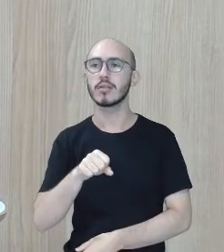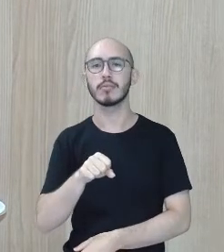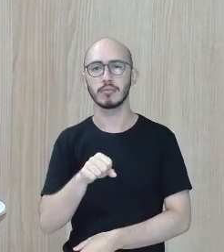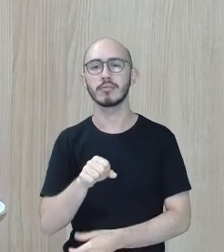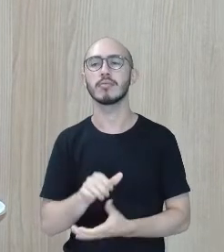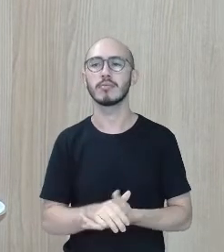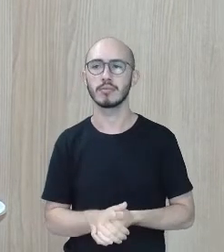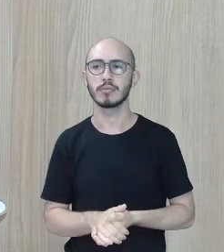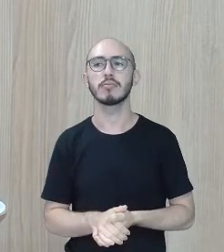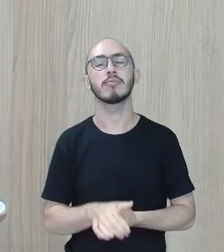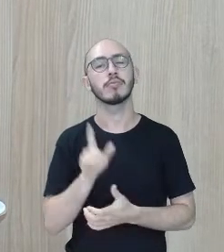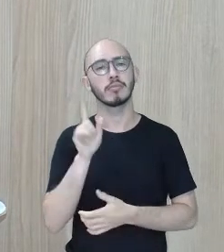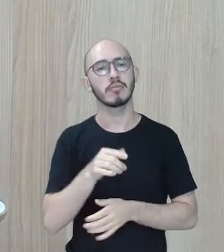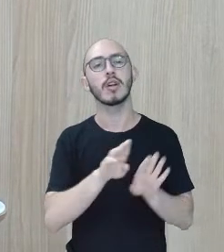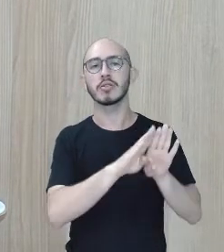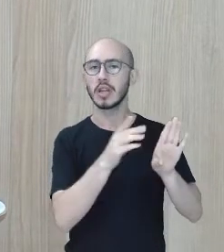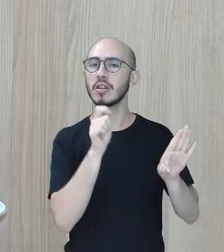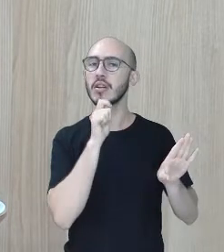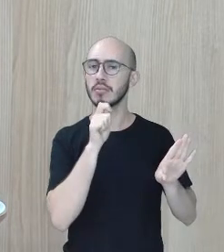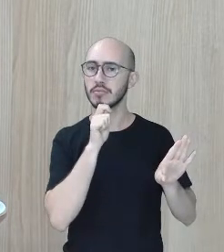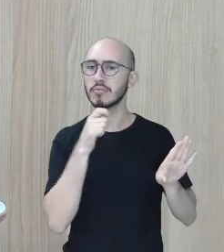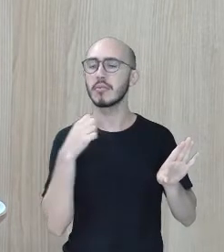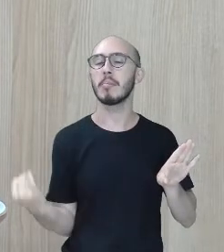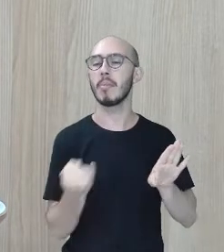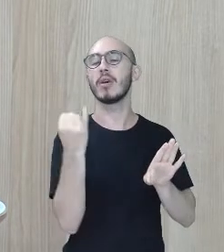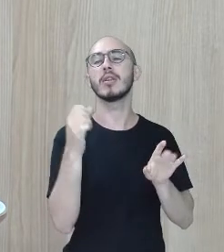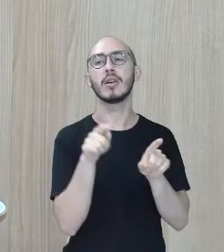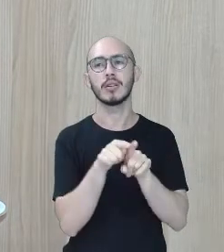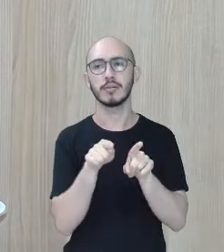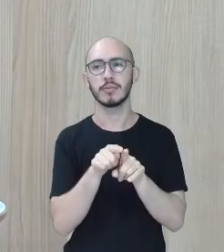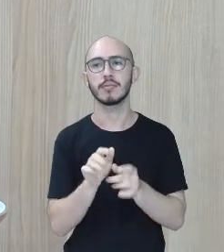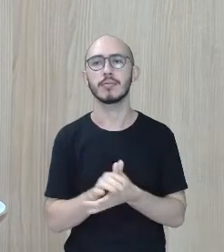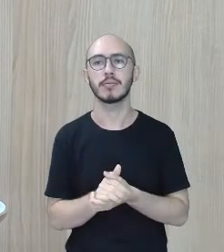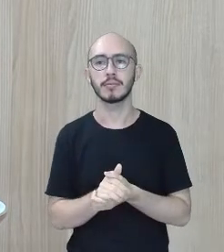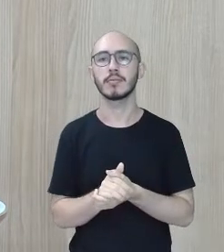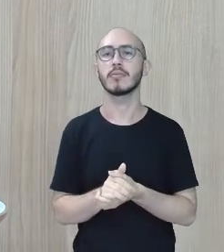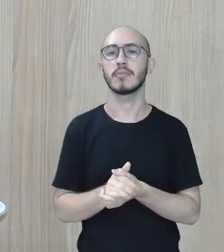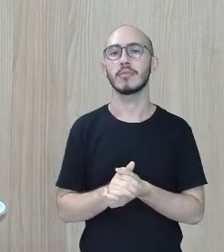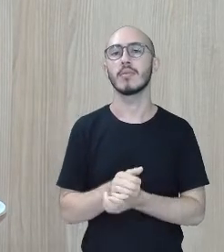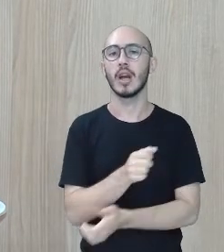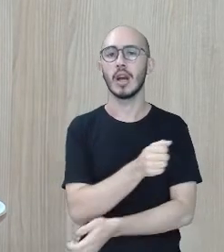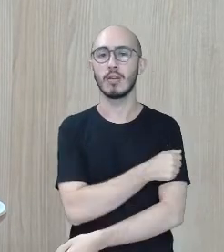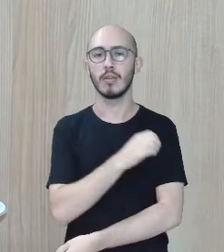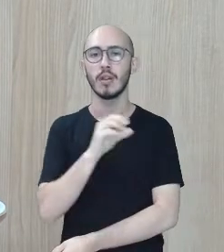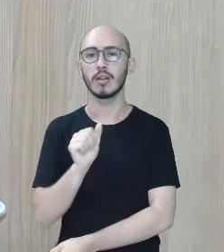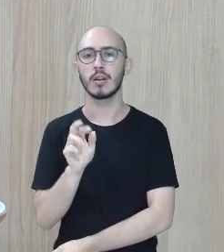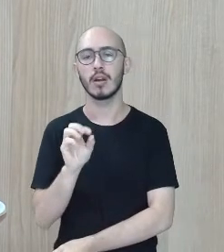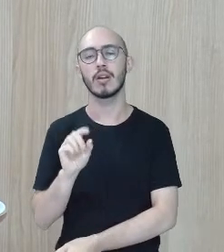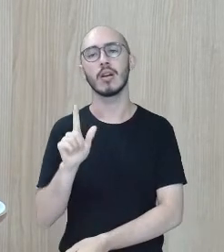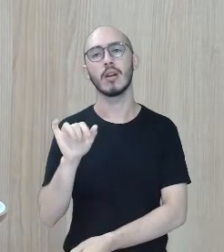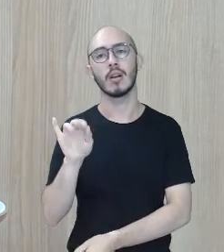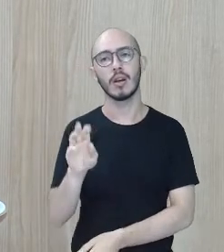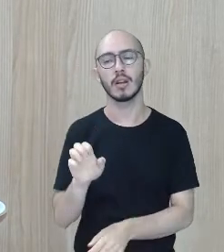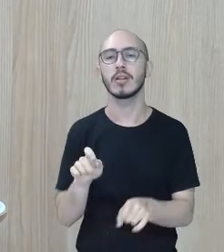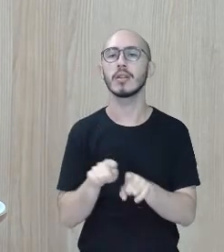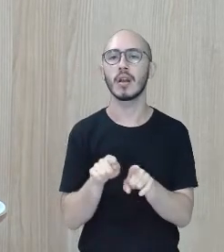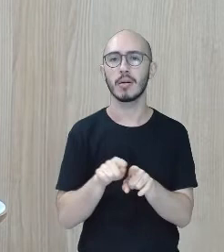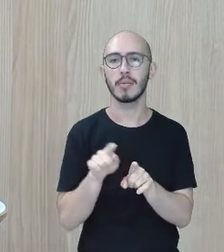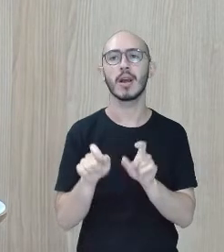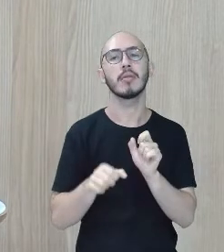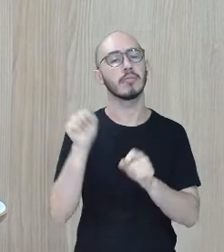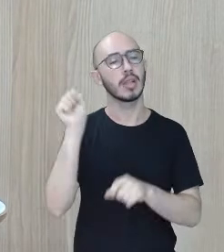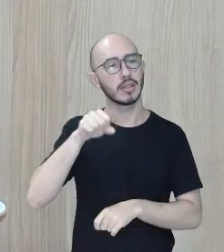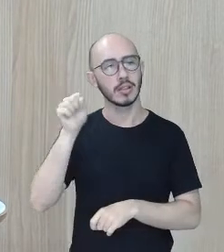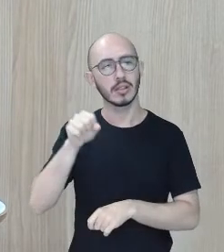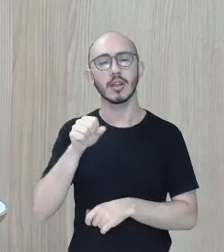Então, Maria considera a geladeira como eletrodoméstico importante. Caroline também colocou sim, e eu estou aqui chamando os outros